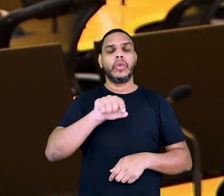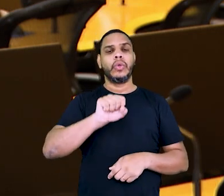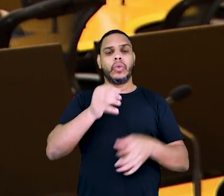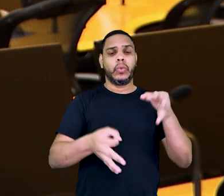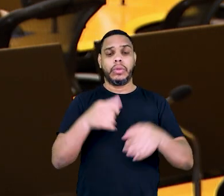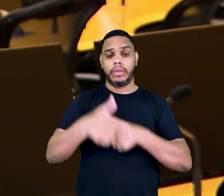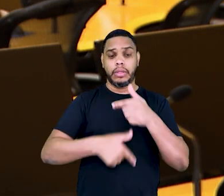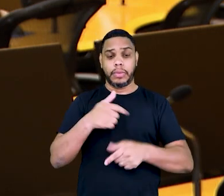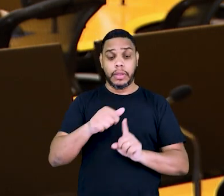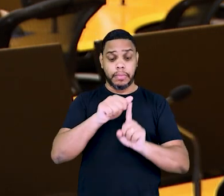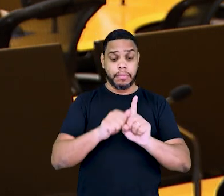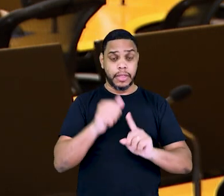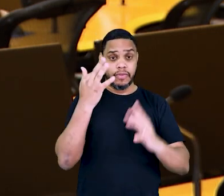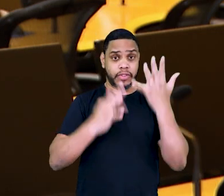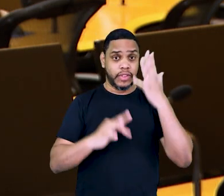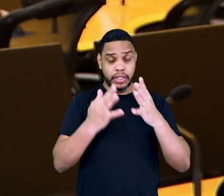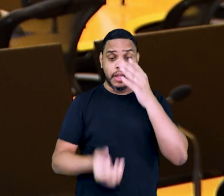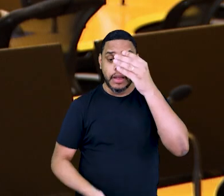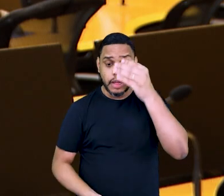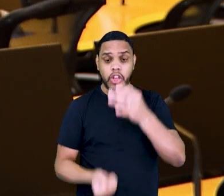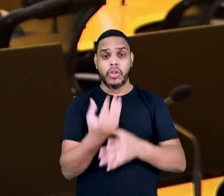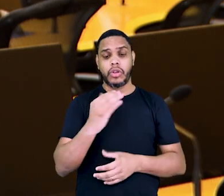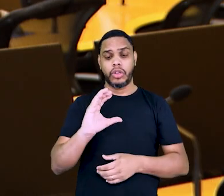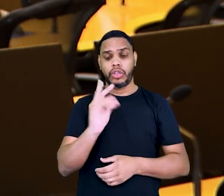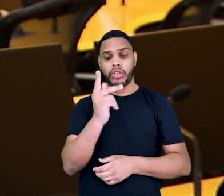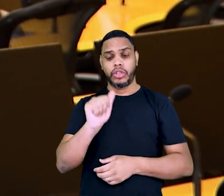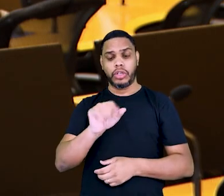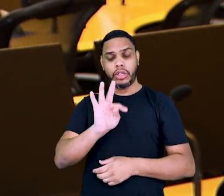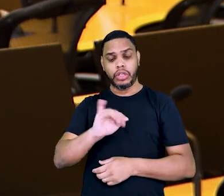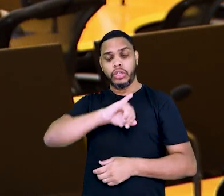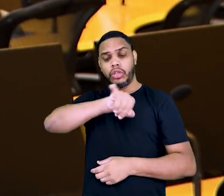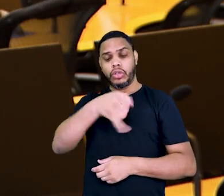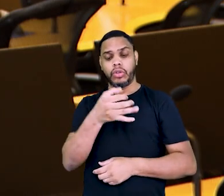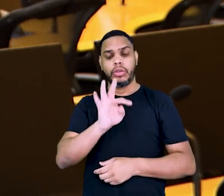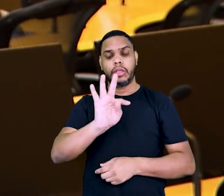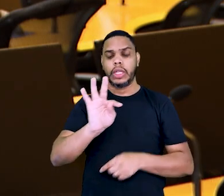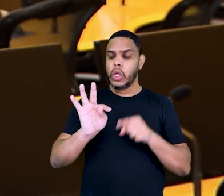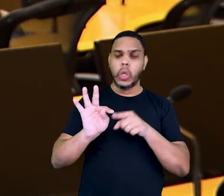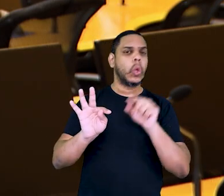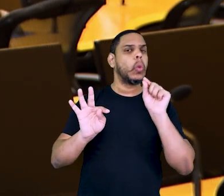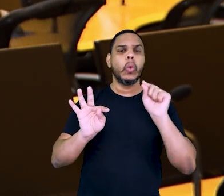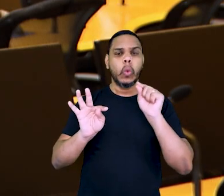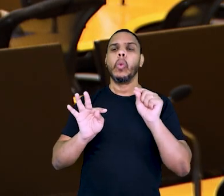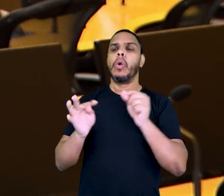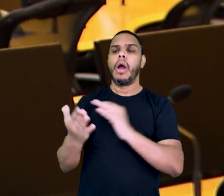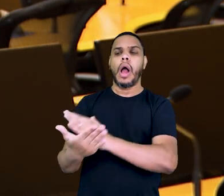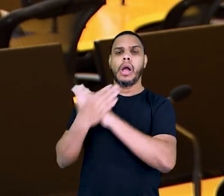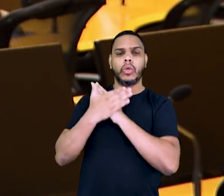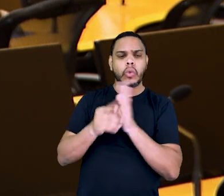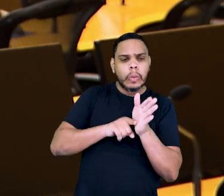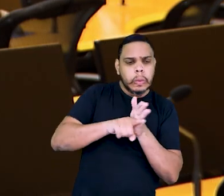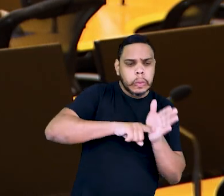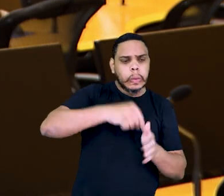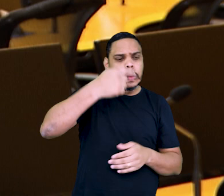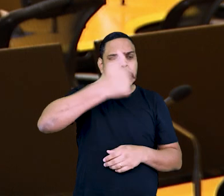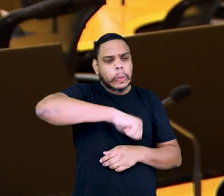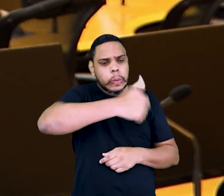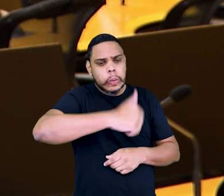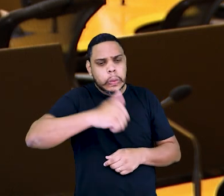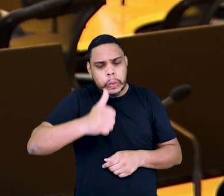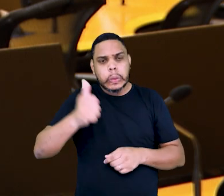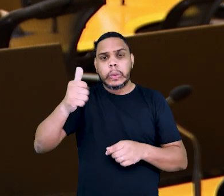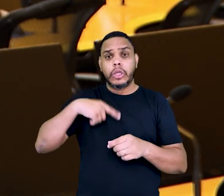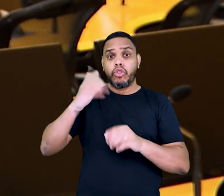fevereiro, foi lançado o ChatJT, ferramenta que auxilia em análises complexas de processos e já possui 20 mil